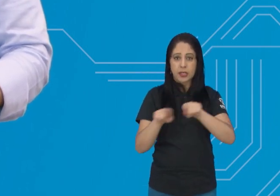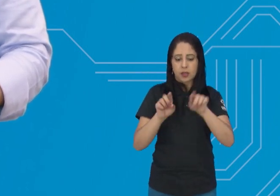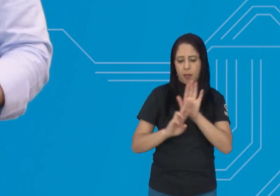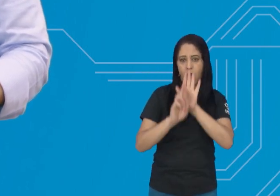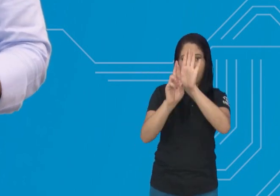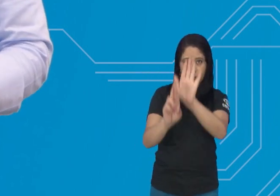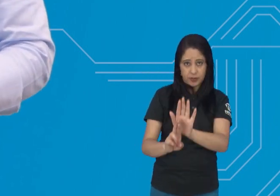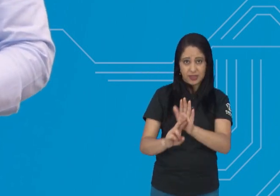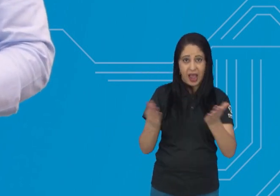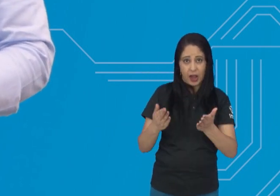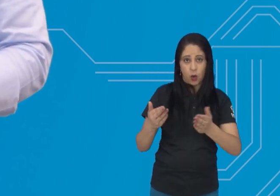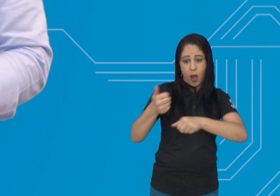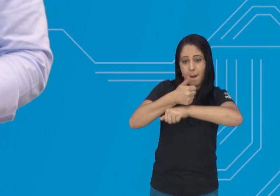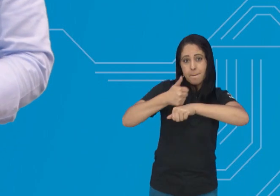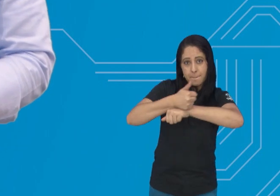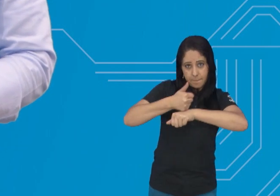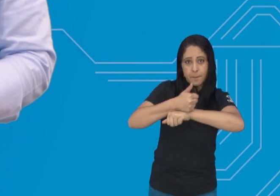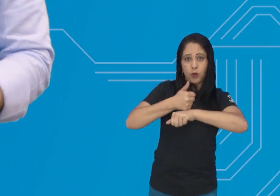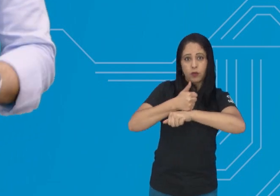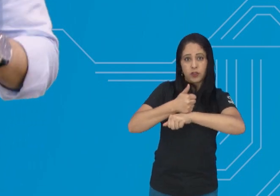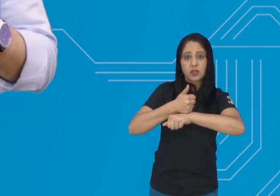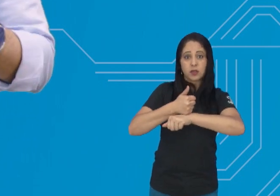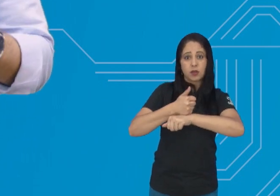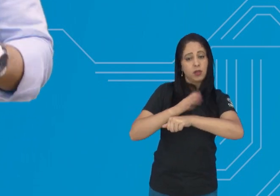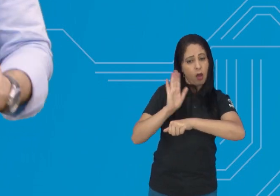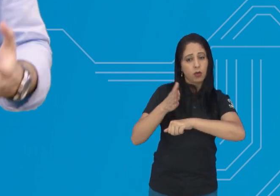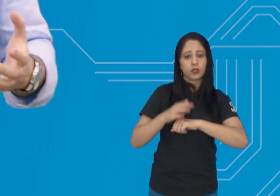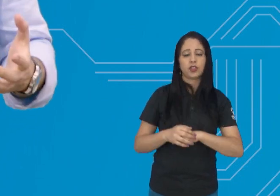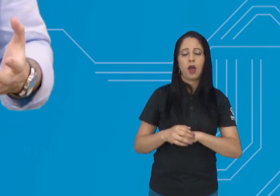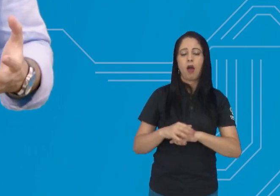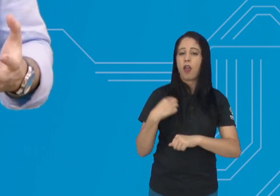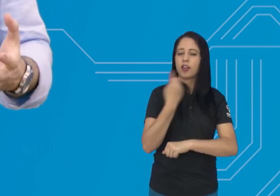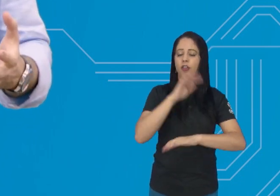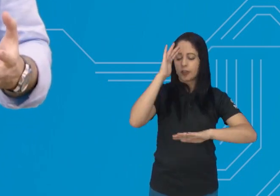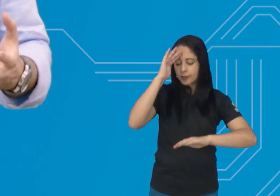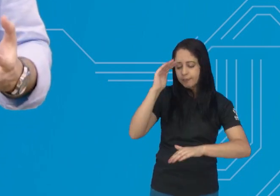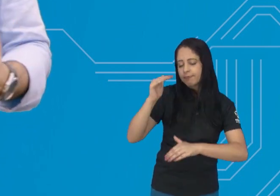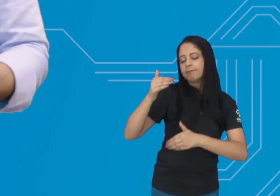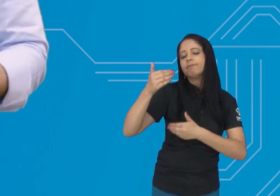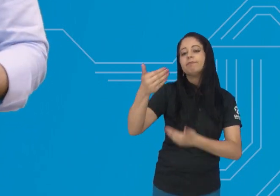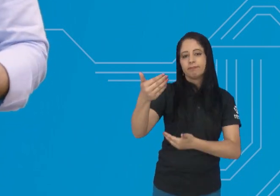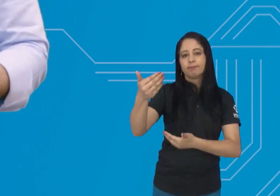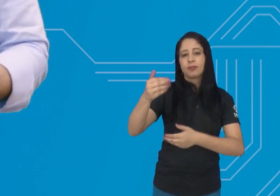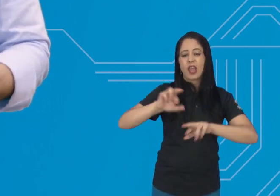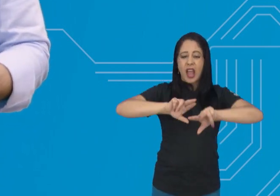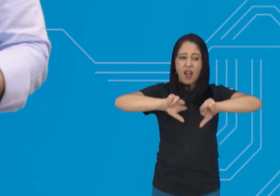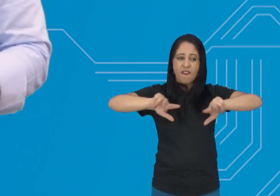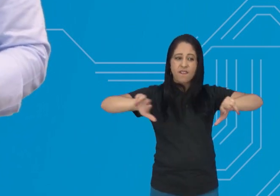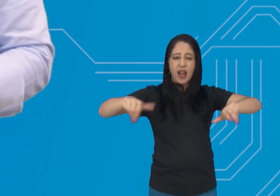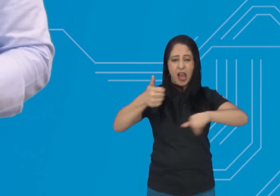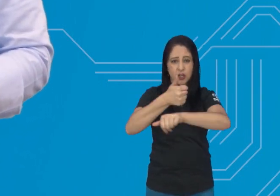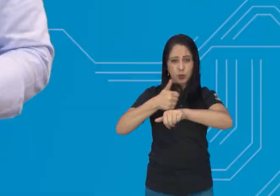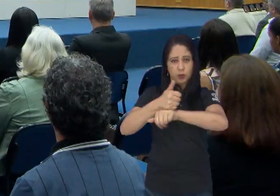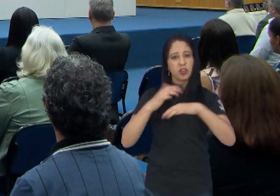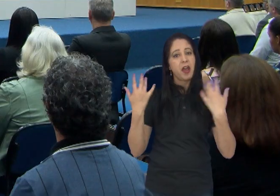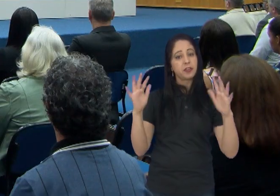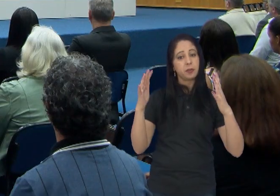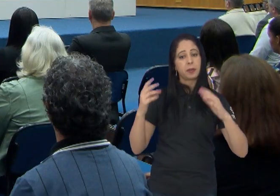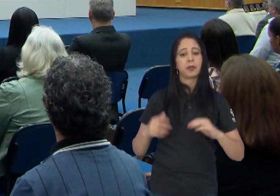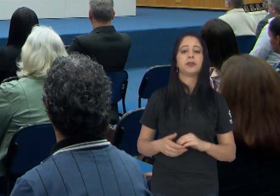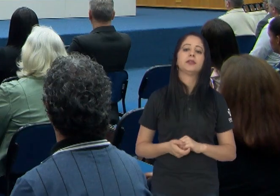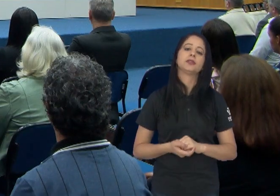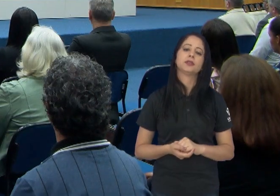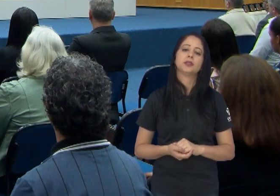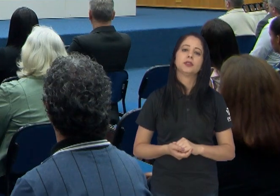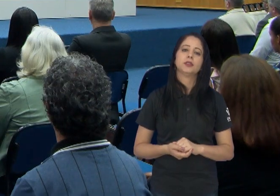opção de carreira profissional. E fica aqui as nossas congratulações para todos os síndicos de São José e do nosso país. No